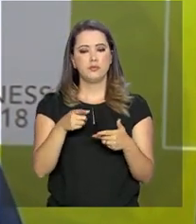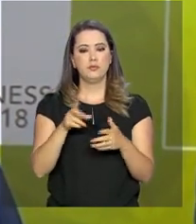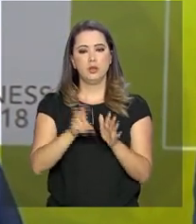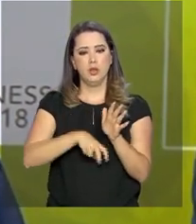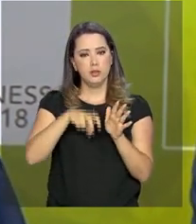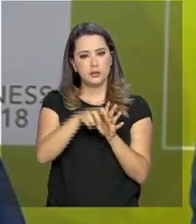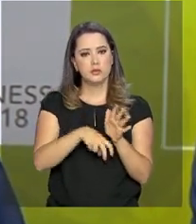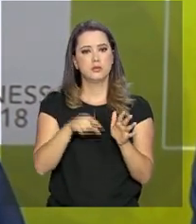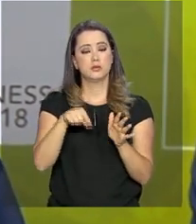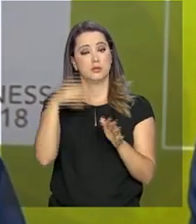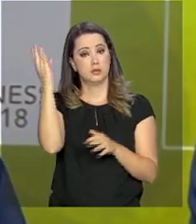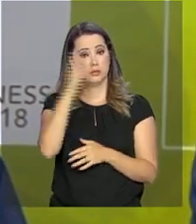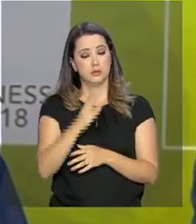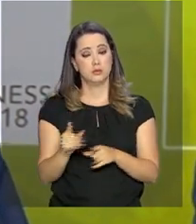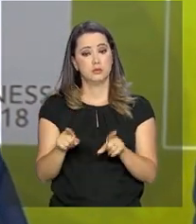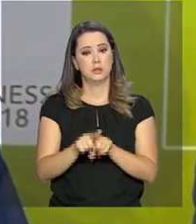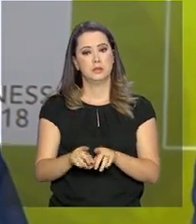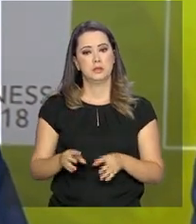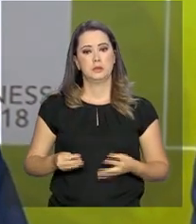produzido